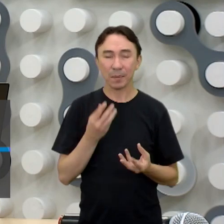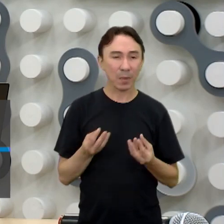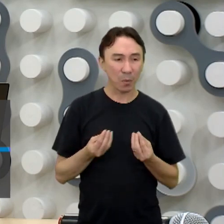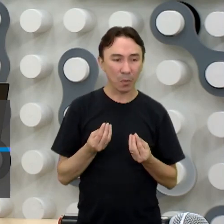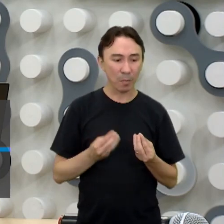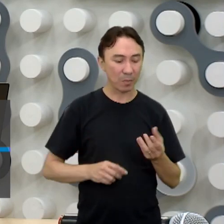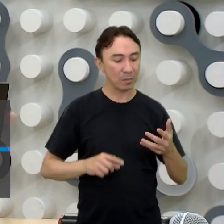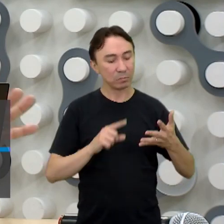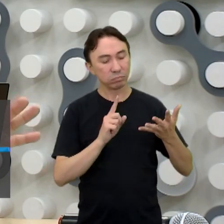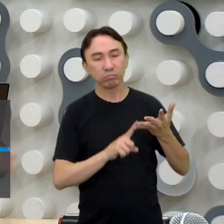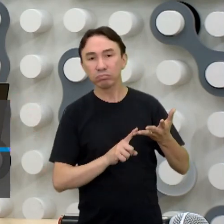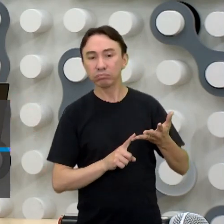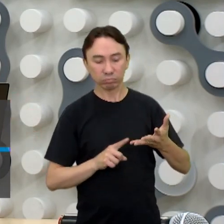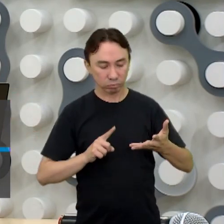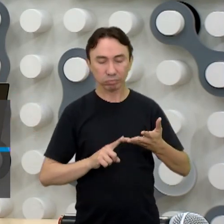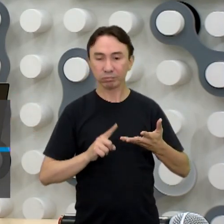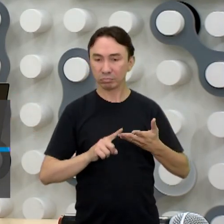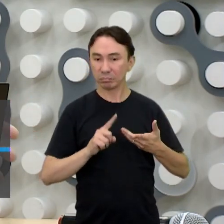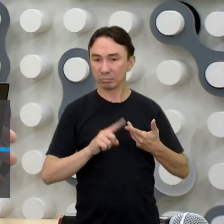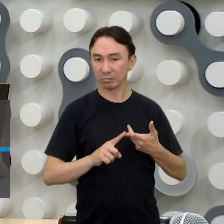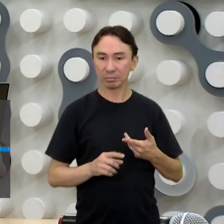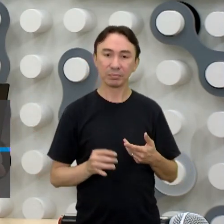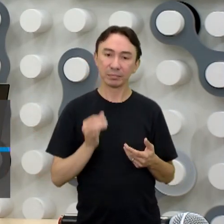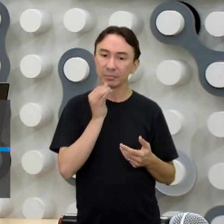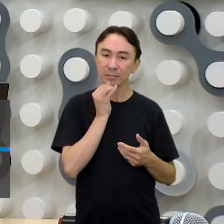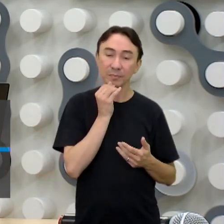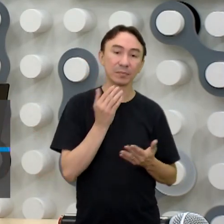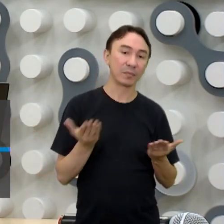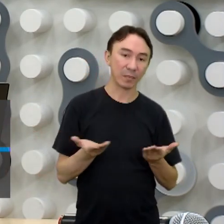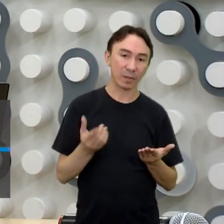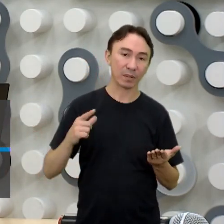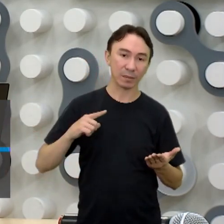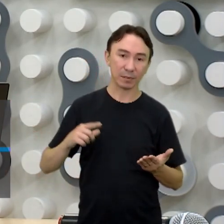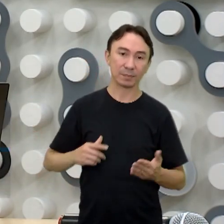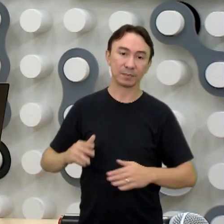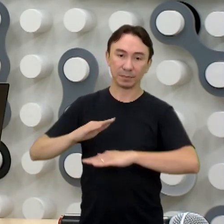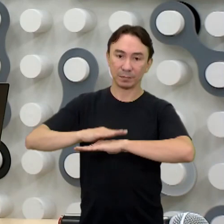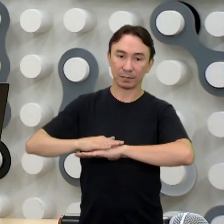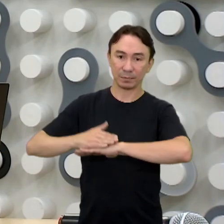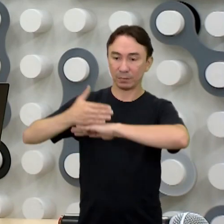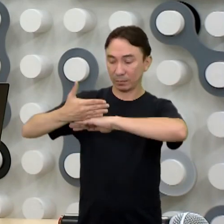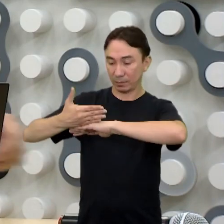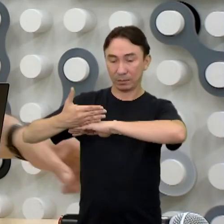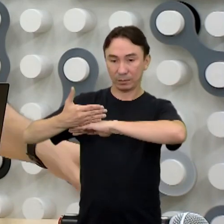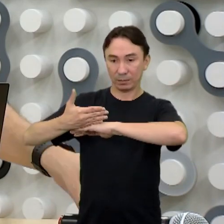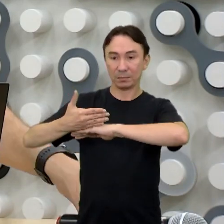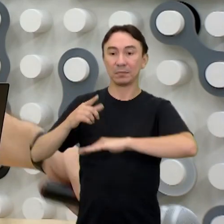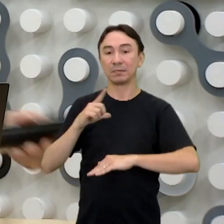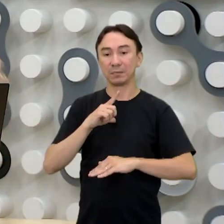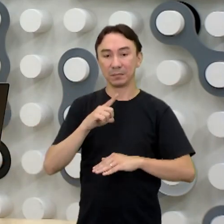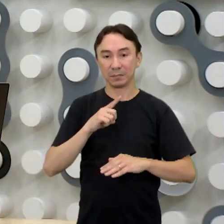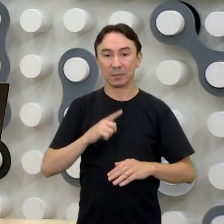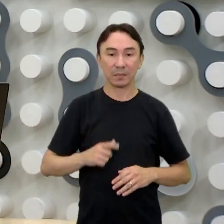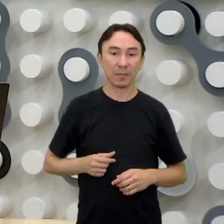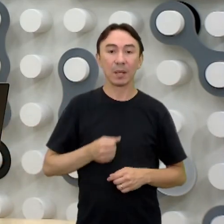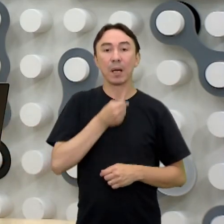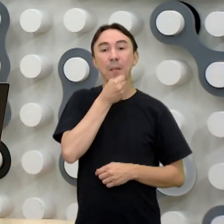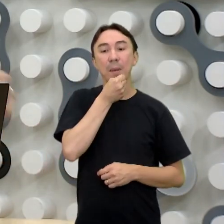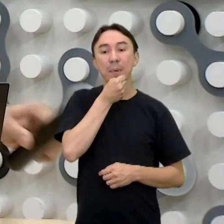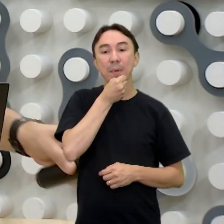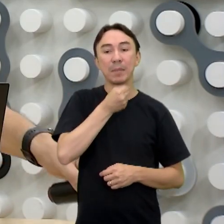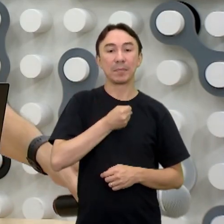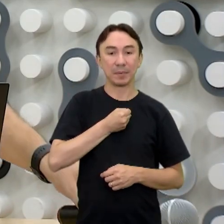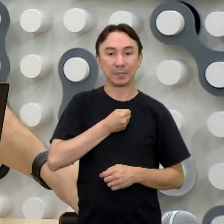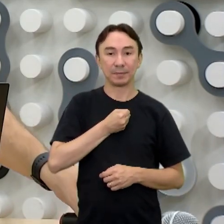que materiais. Por exemplo, neste momento, eu estou aqui com um notebook aqui, certo? Ó, estou falando com o microfone aqui com vocês e tem um microfone aqui caso